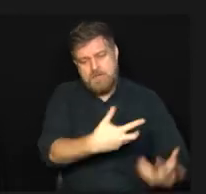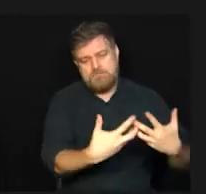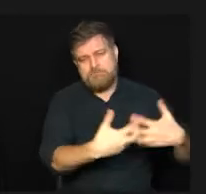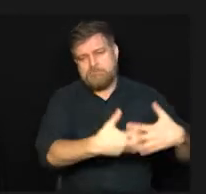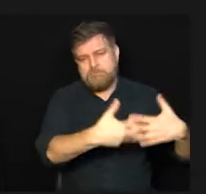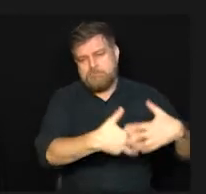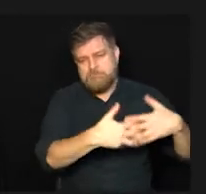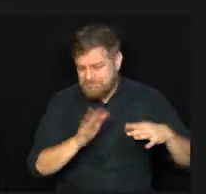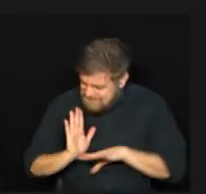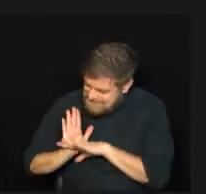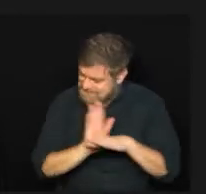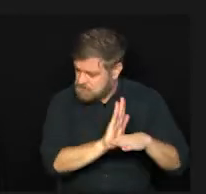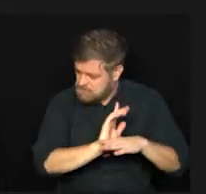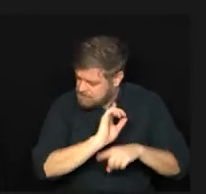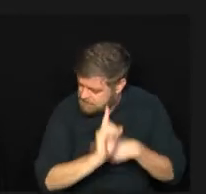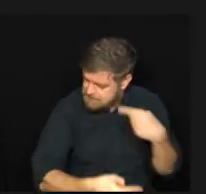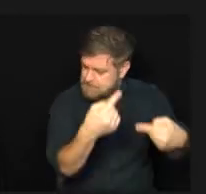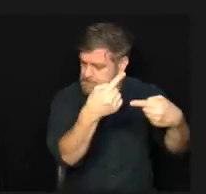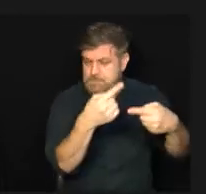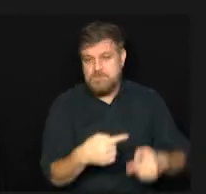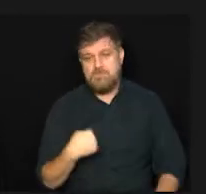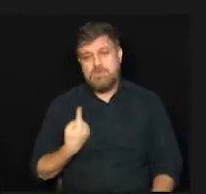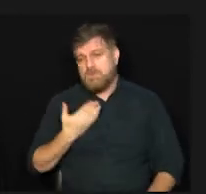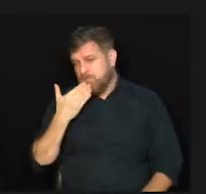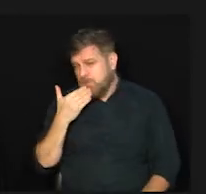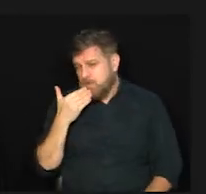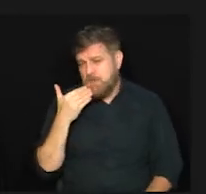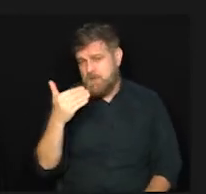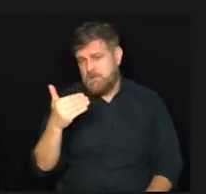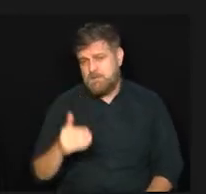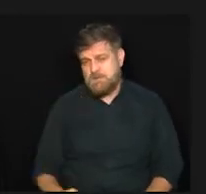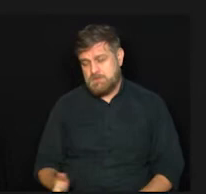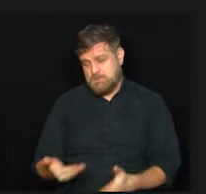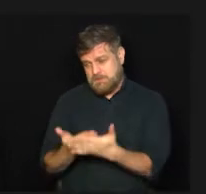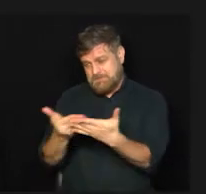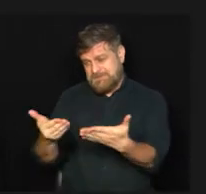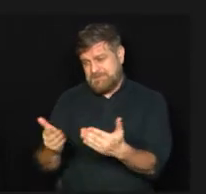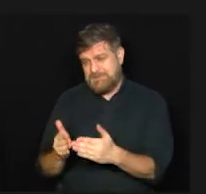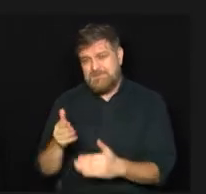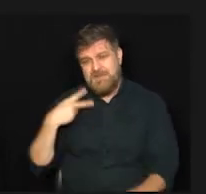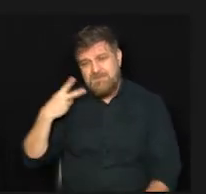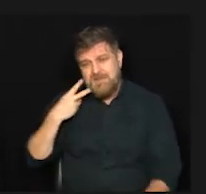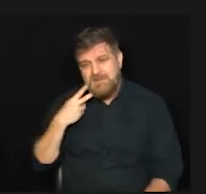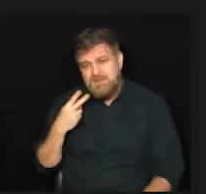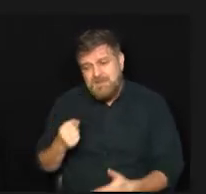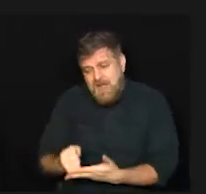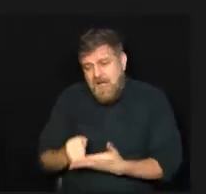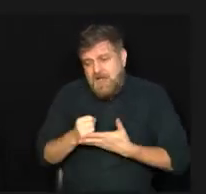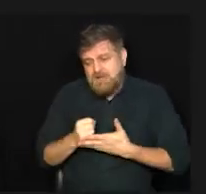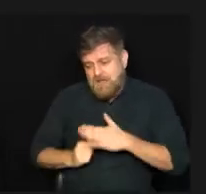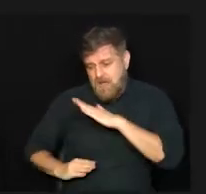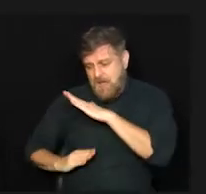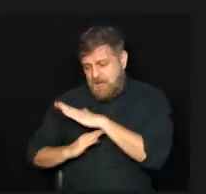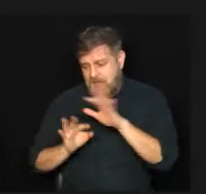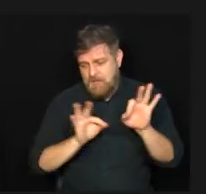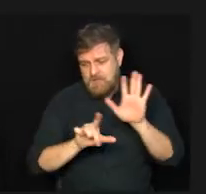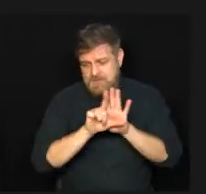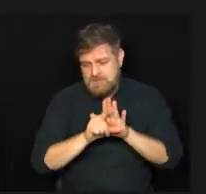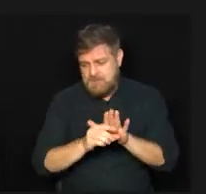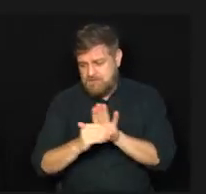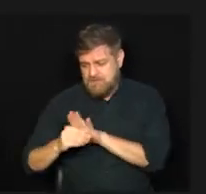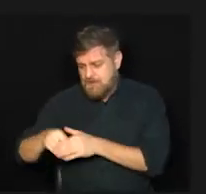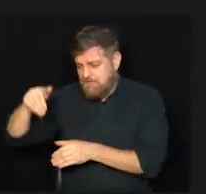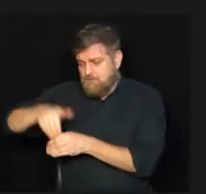demais na retomada, né? Então, pedir a ajuda dos senhores aí quando chegar na Câmara que aprovem o mais